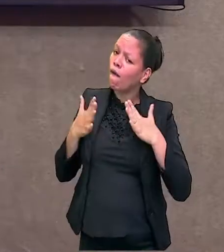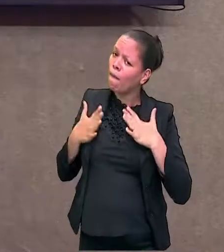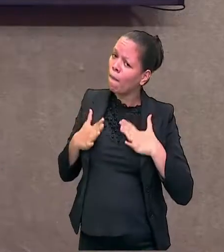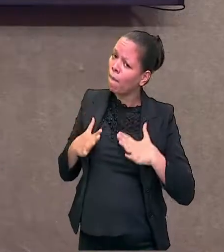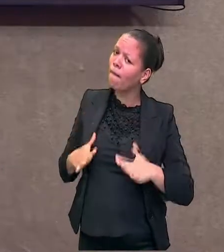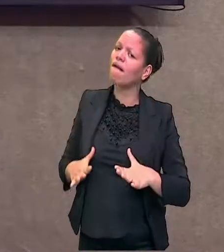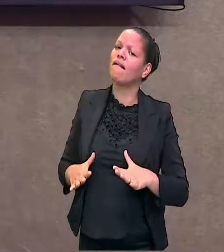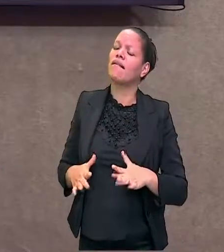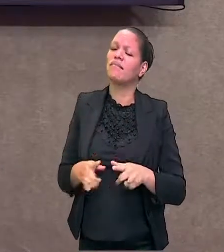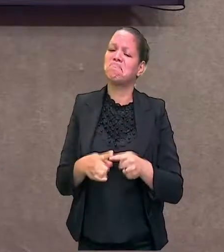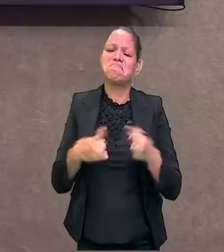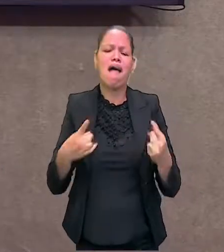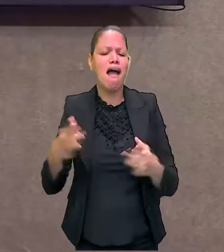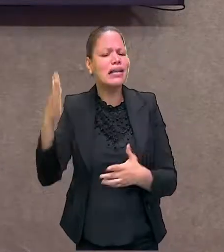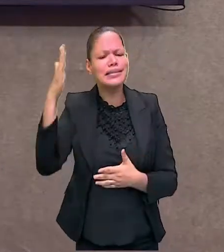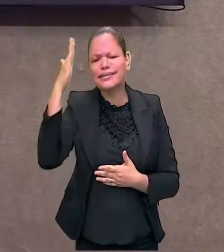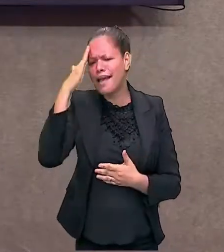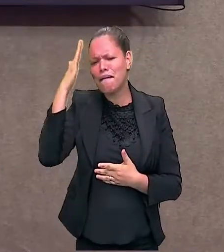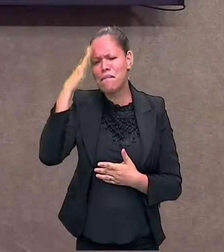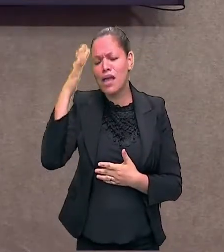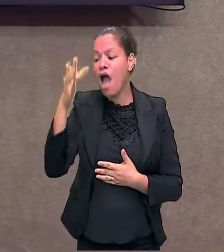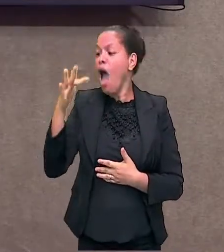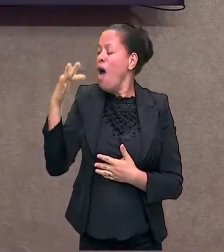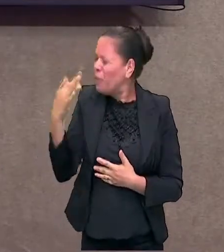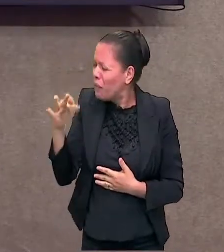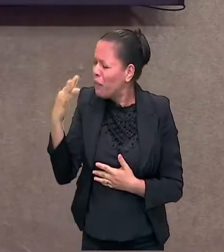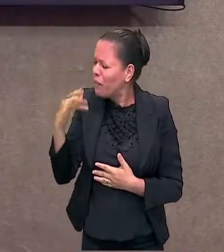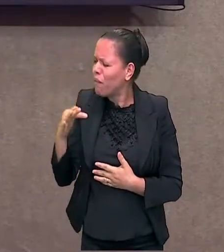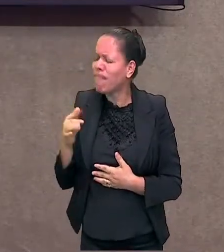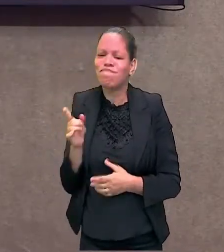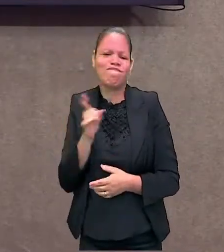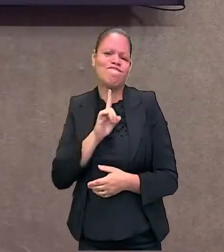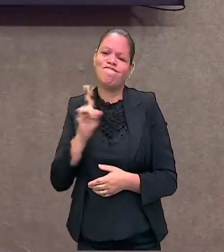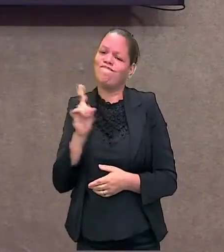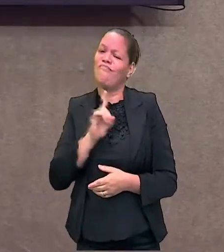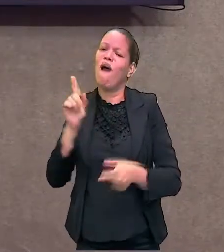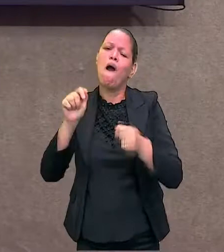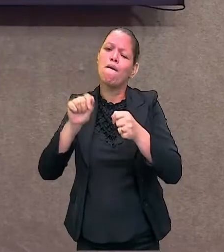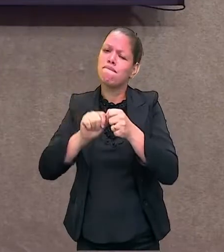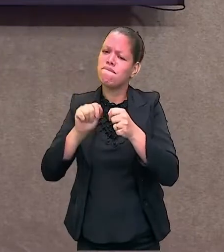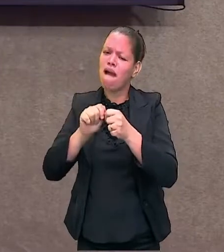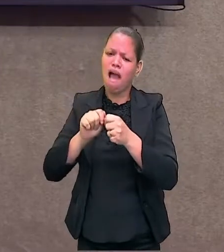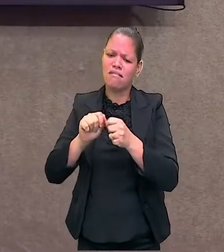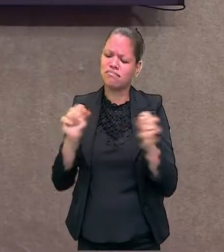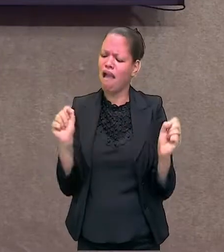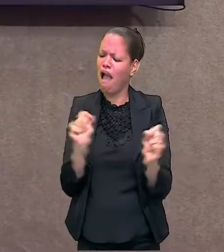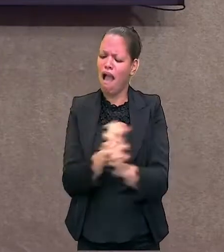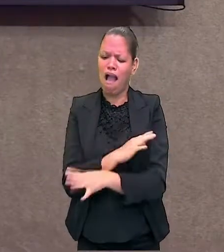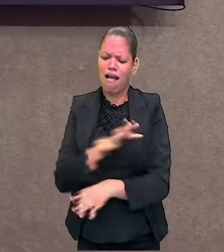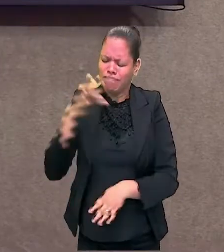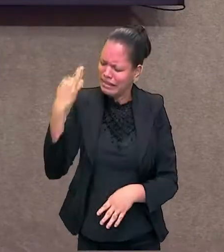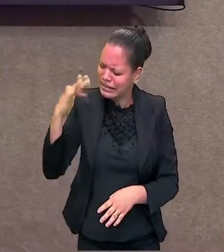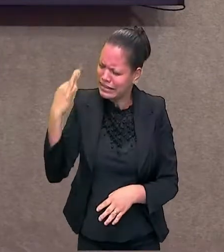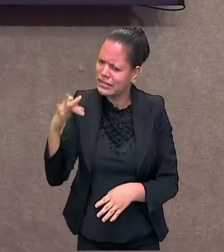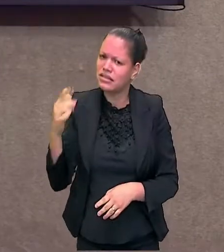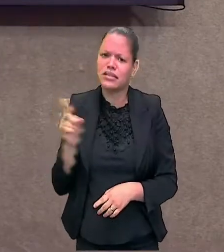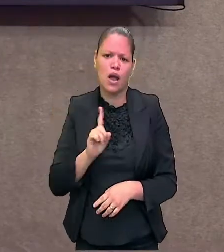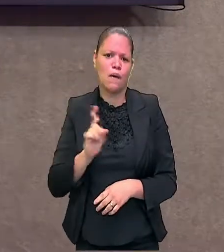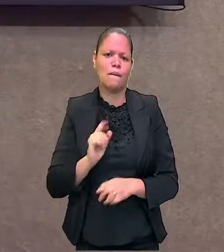sabe que o assoprar o machucado, ele não vai fazer ele passar aquela